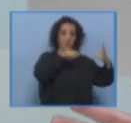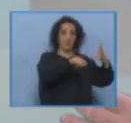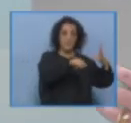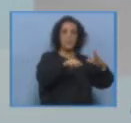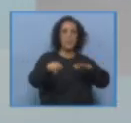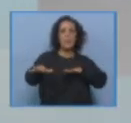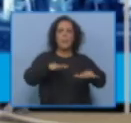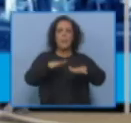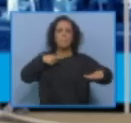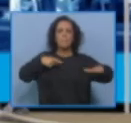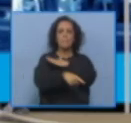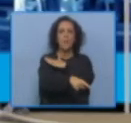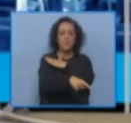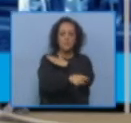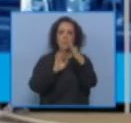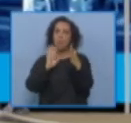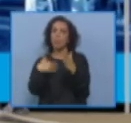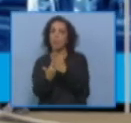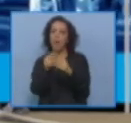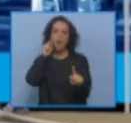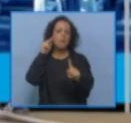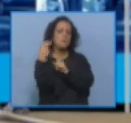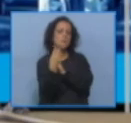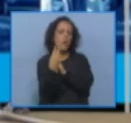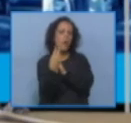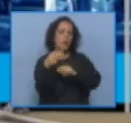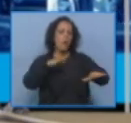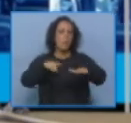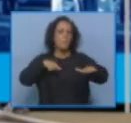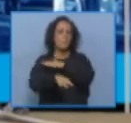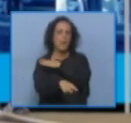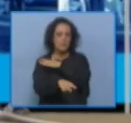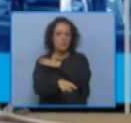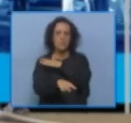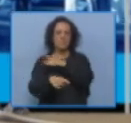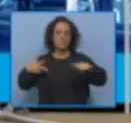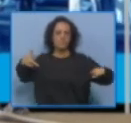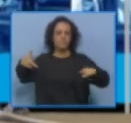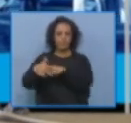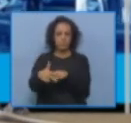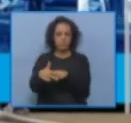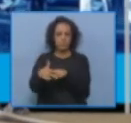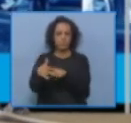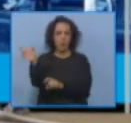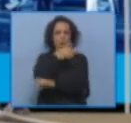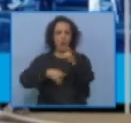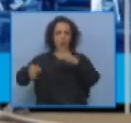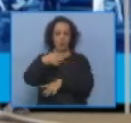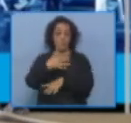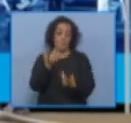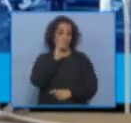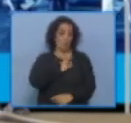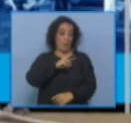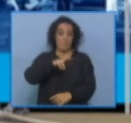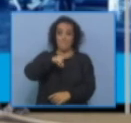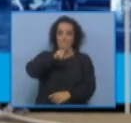Brexit, portanto uma visão do Brexit em que se cortam os laços com a Europa. Aliás, a senhora May